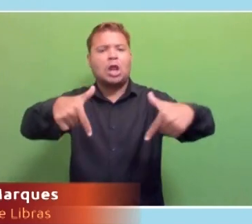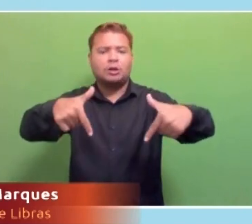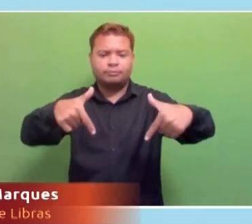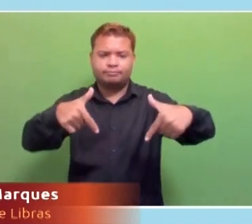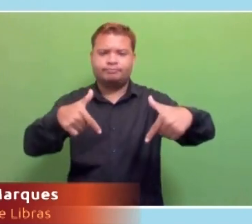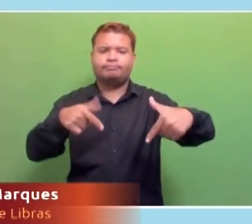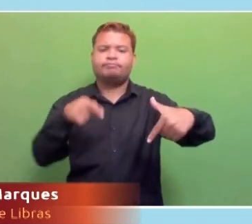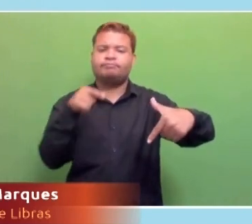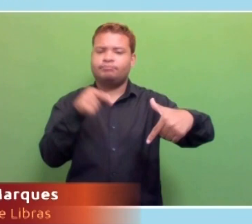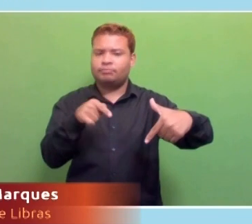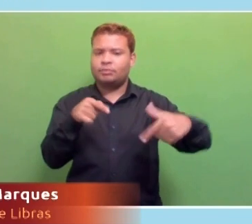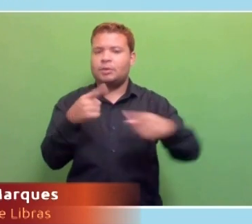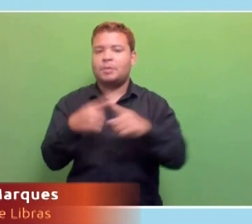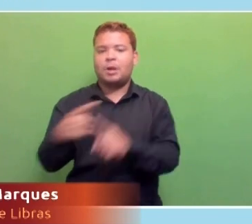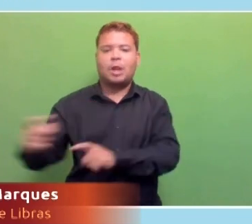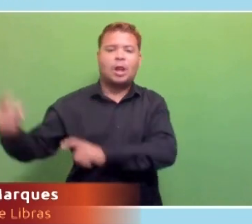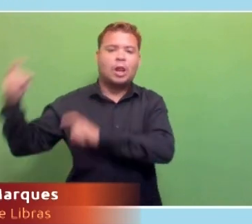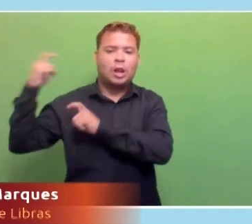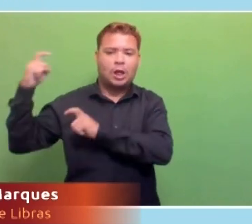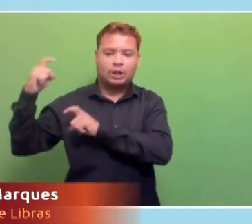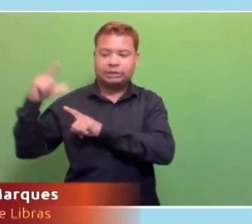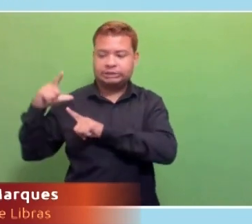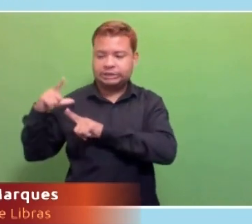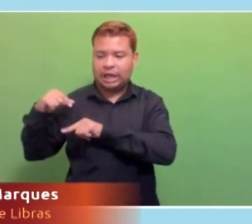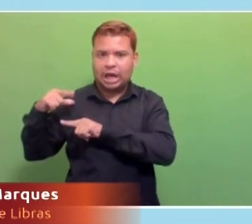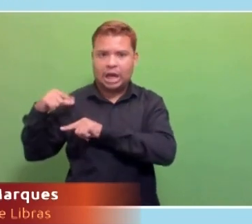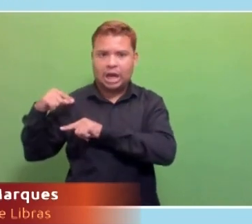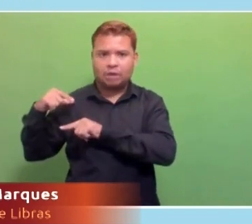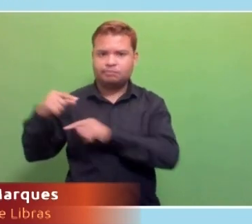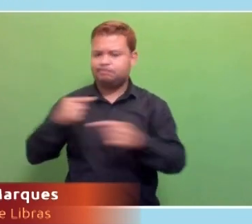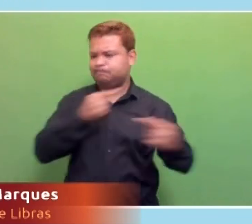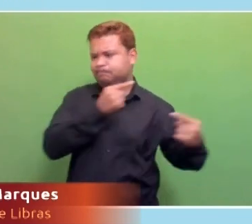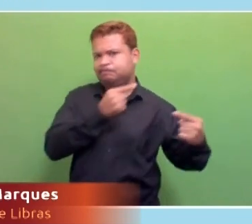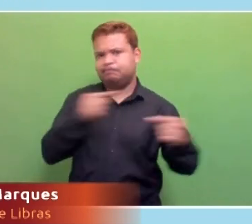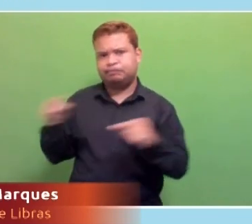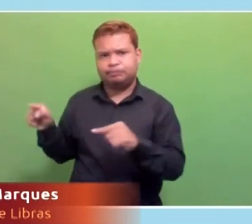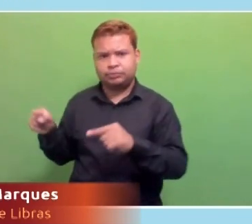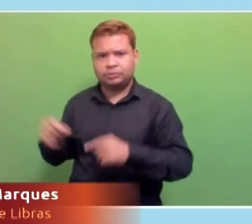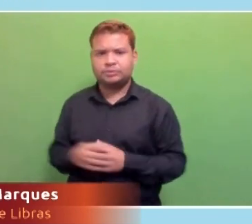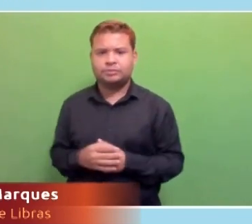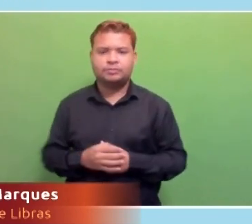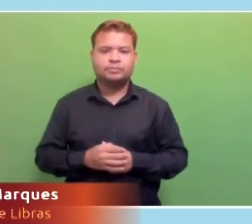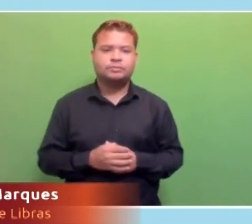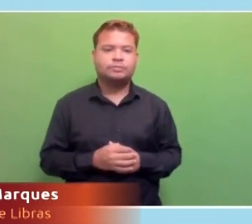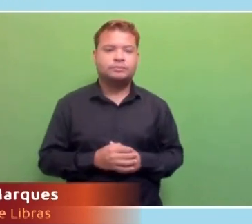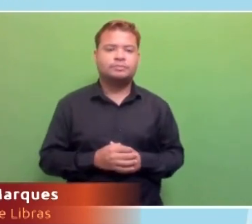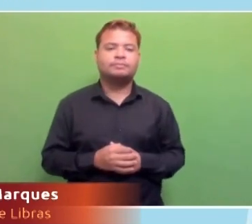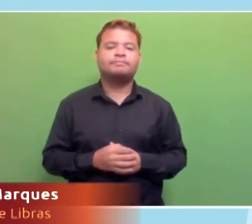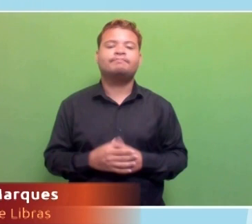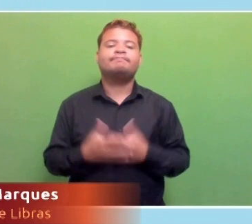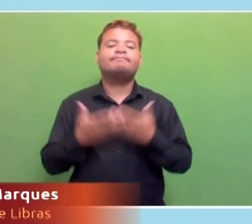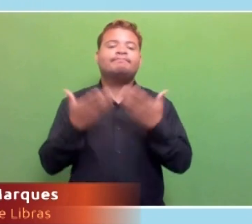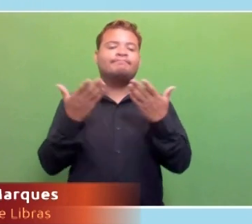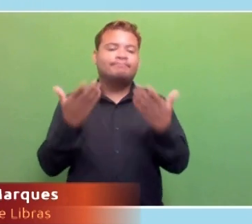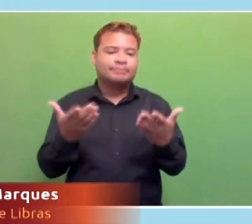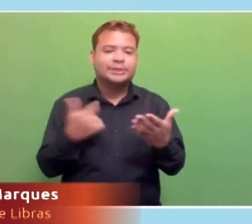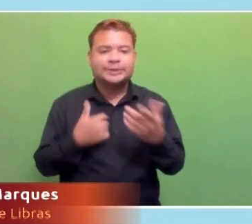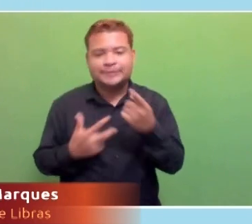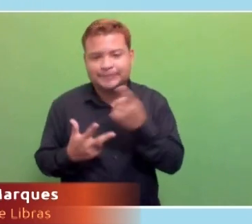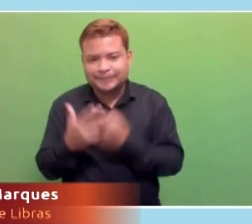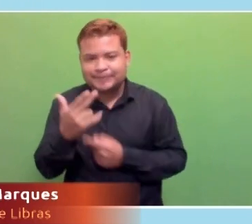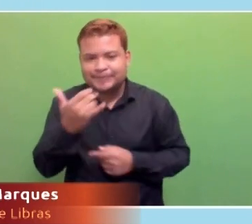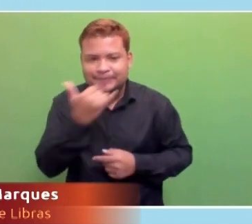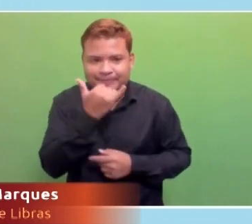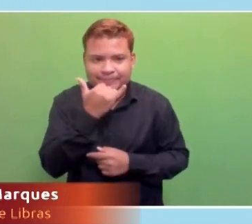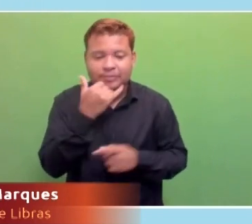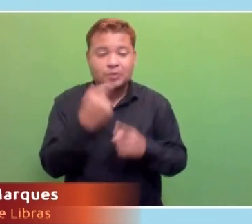as forças armadas israelenses, né? Então, entendi. Bom, professor, eu vou interrompê-lo, peço perdão, só para a gente finalizar